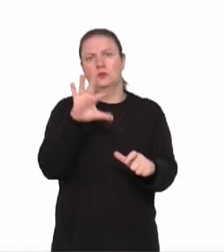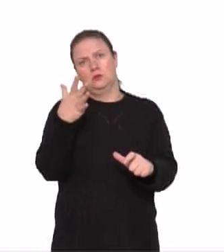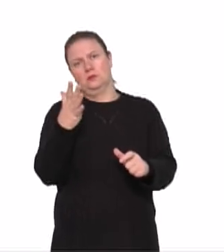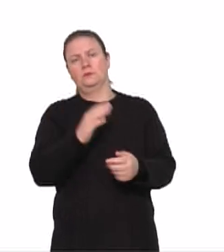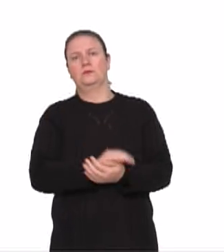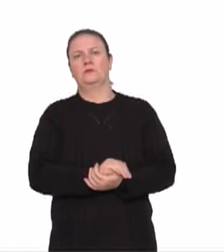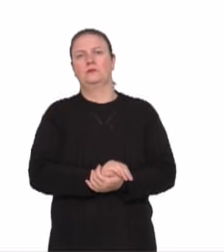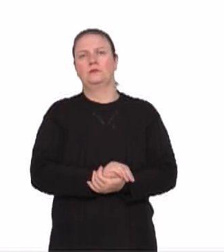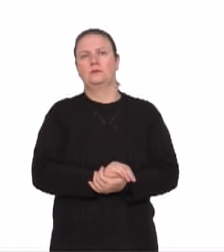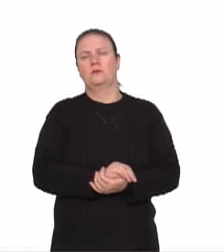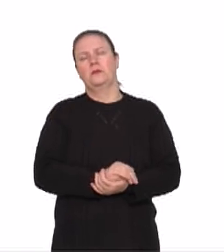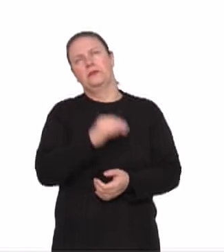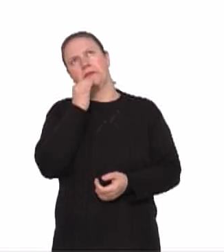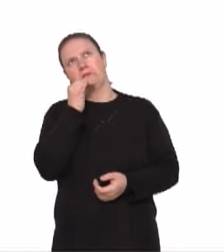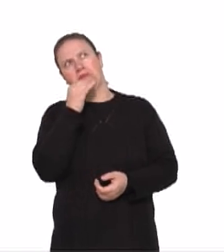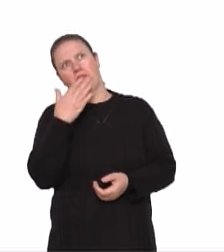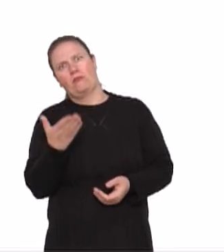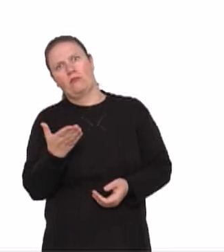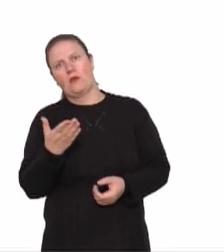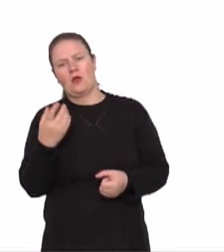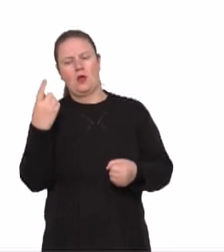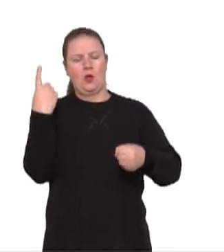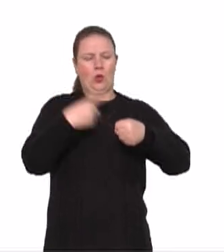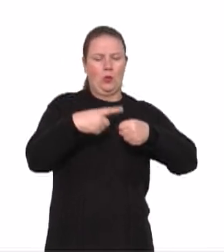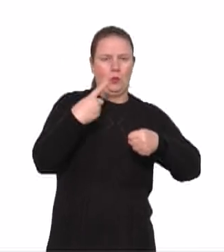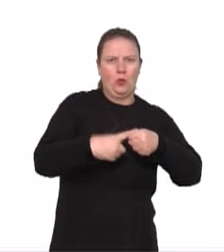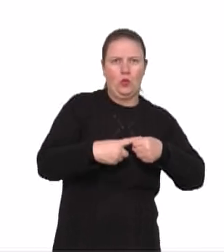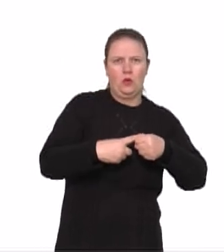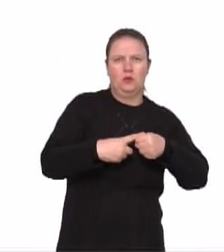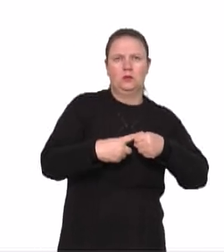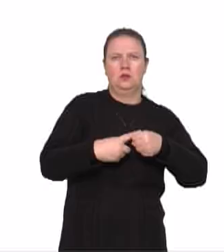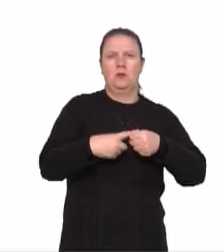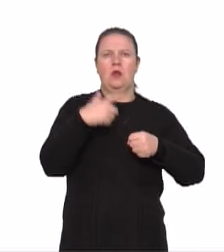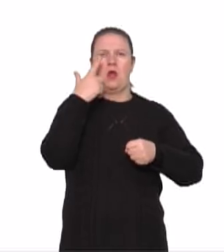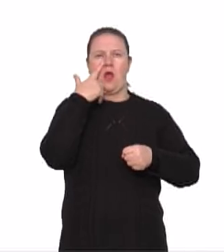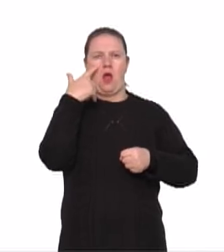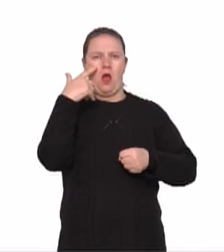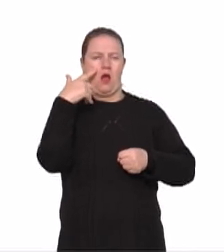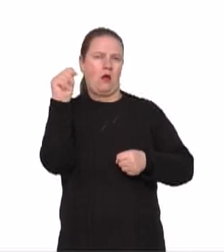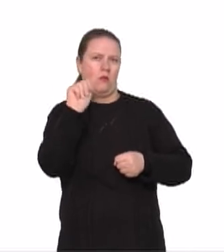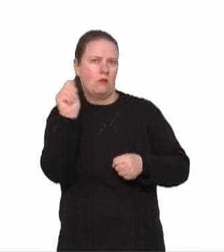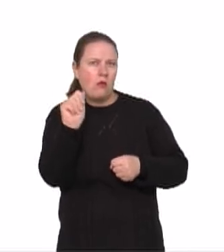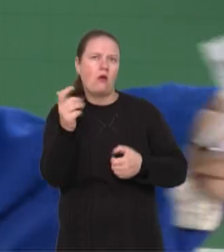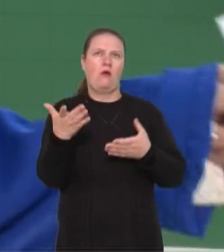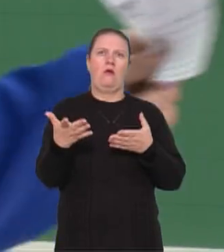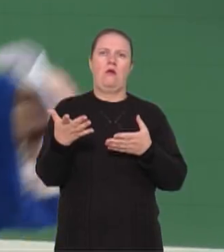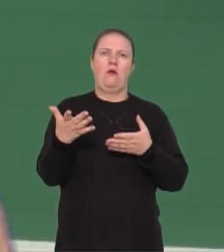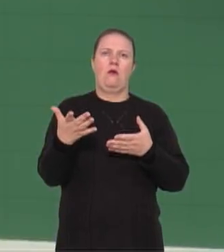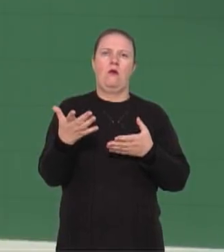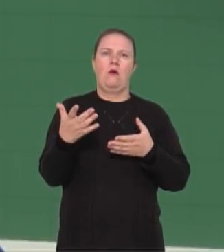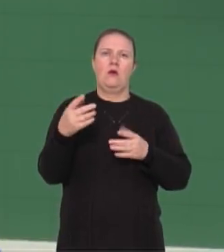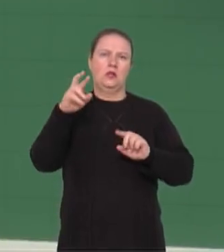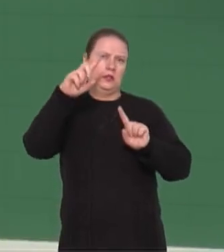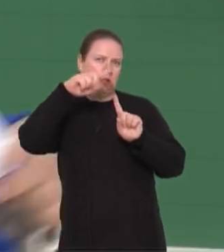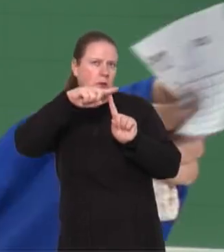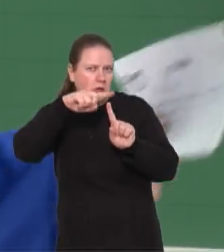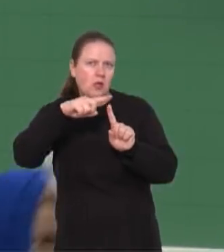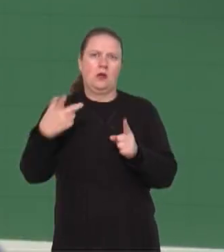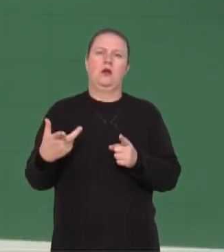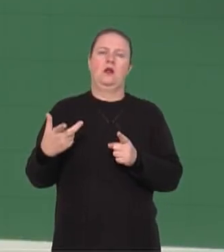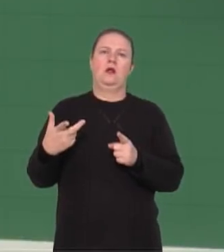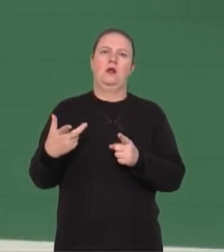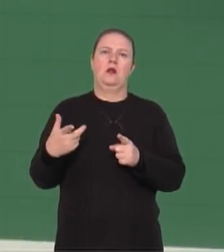aconteceram. Aconteceu no município de Almirante Tamandaré, sei lá, na cidade de